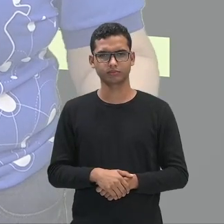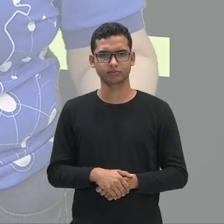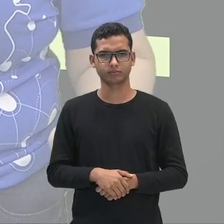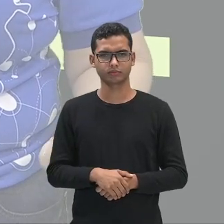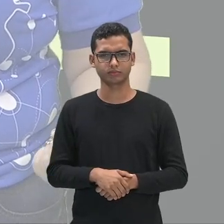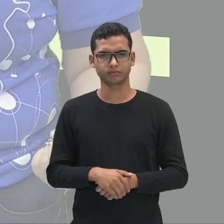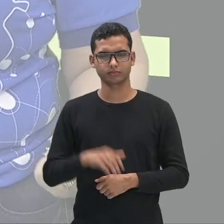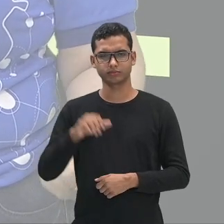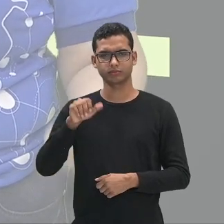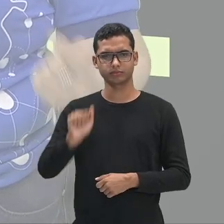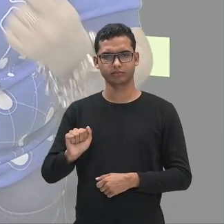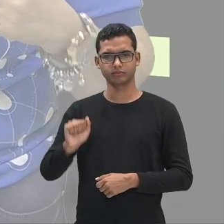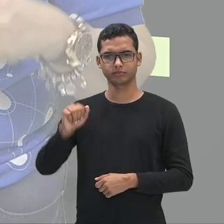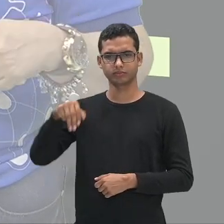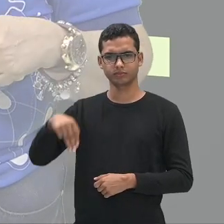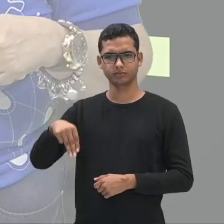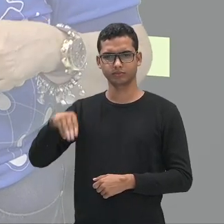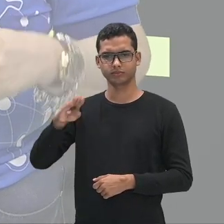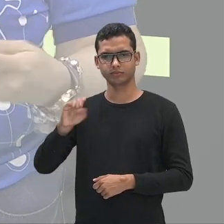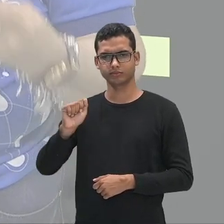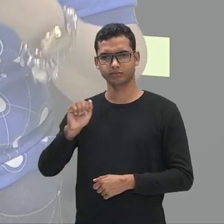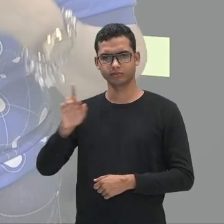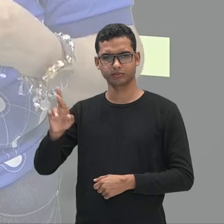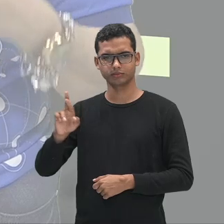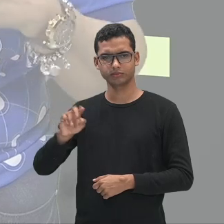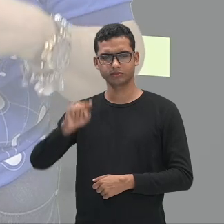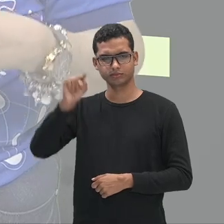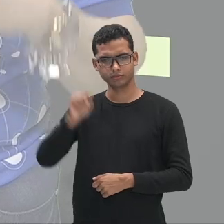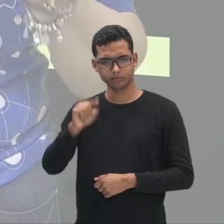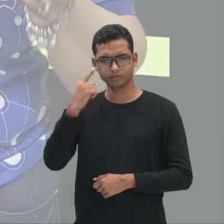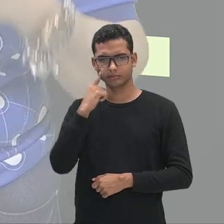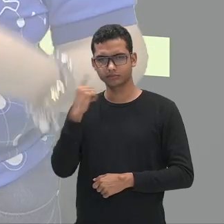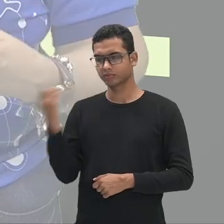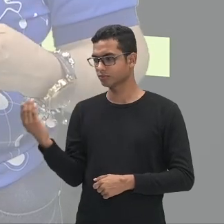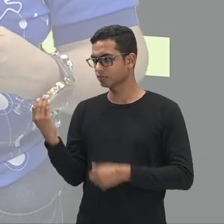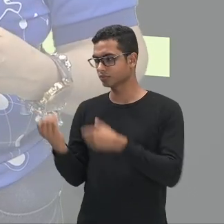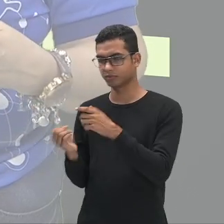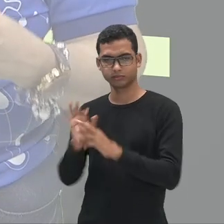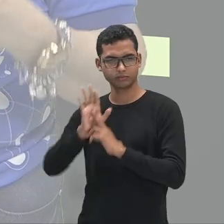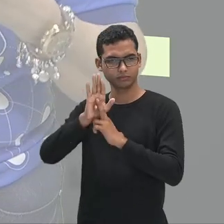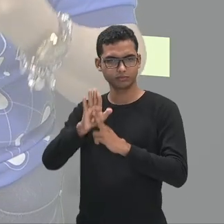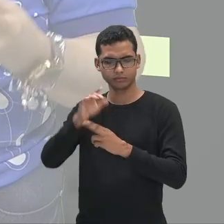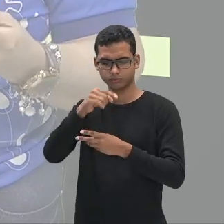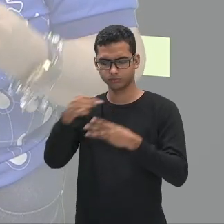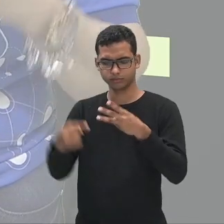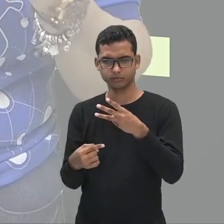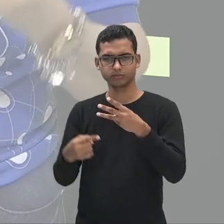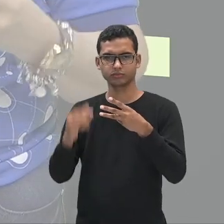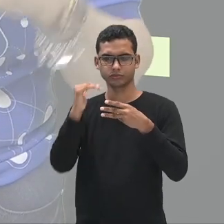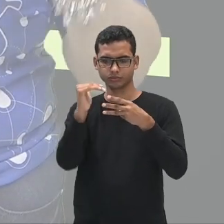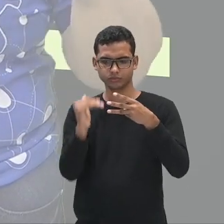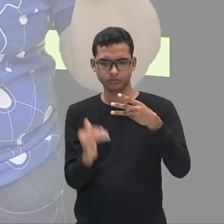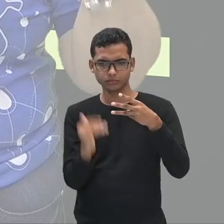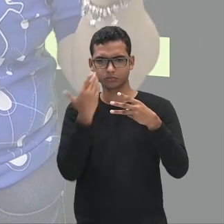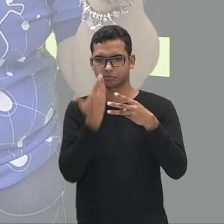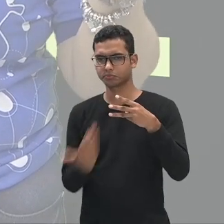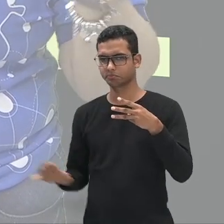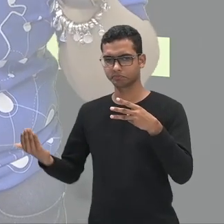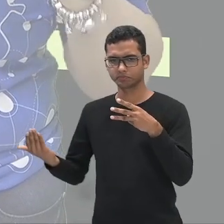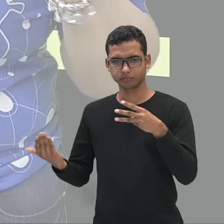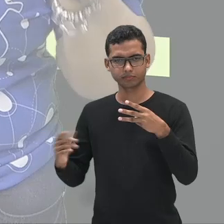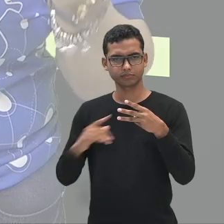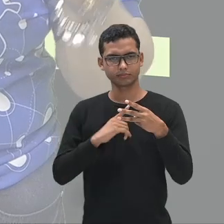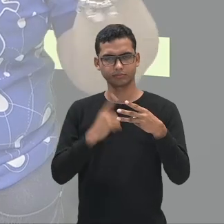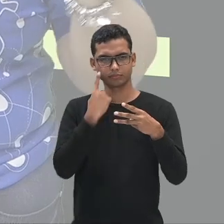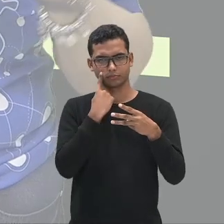que representa aí elétron, que veio do âmbar. Vejam como da